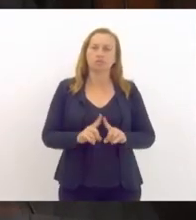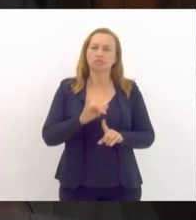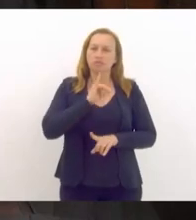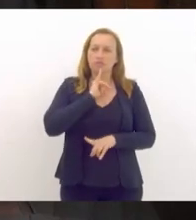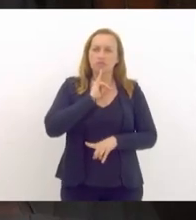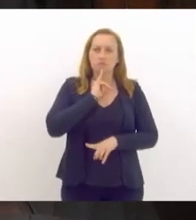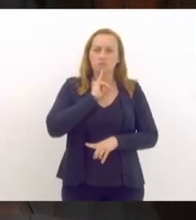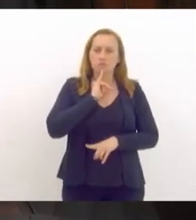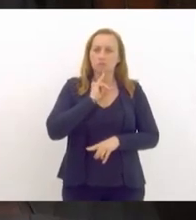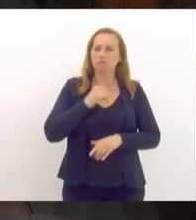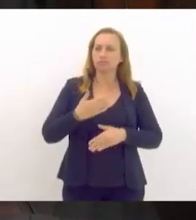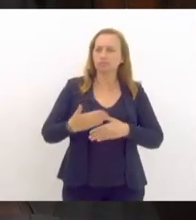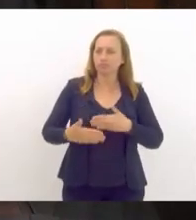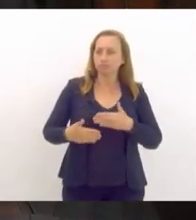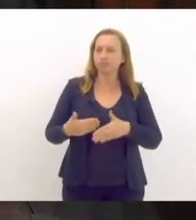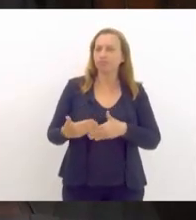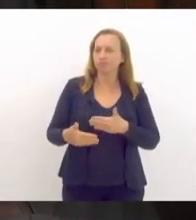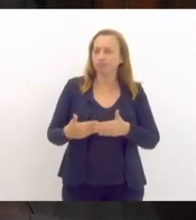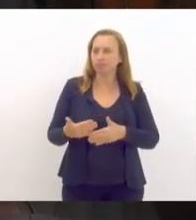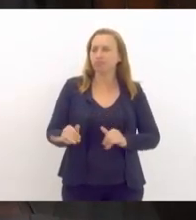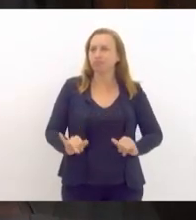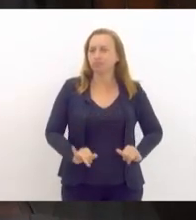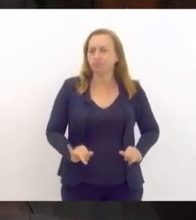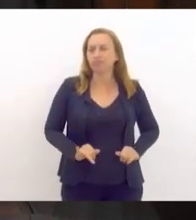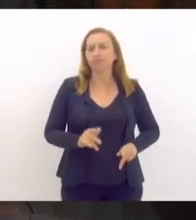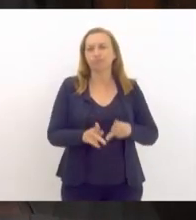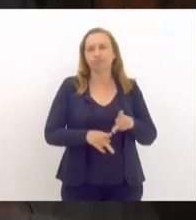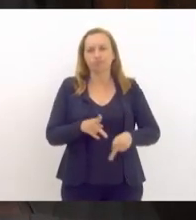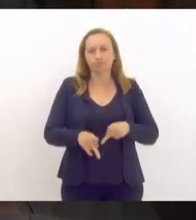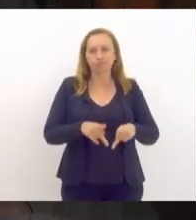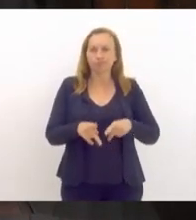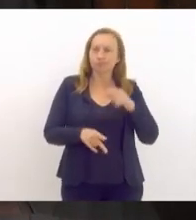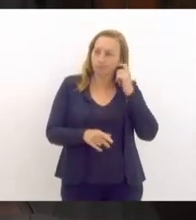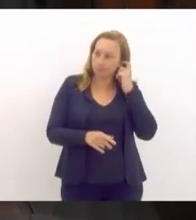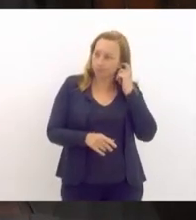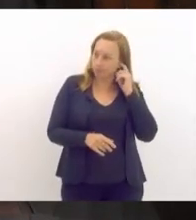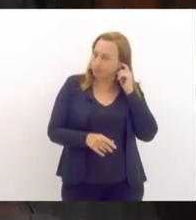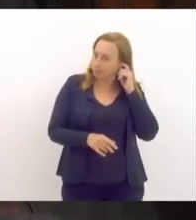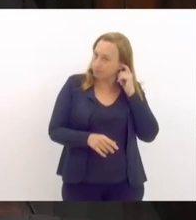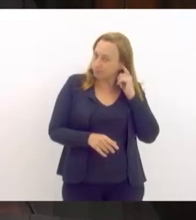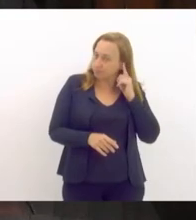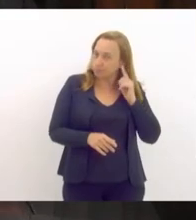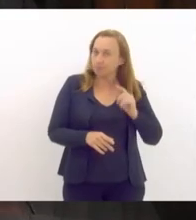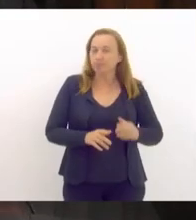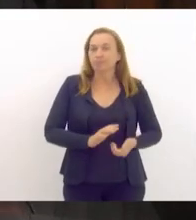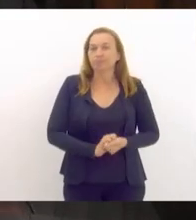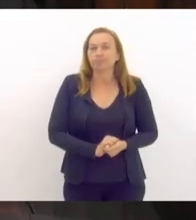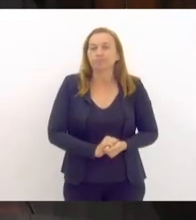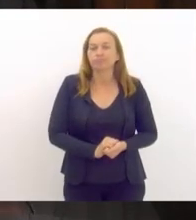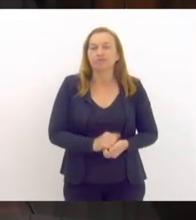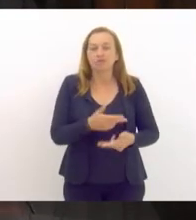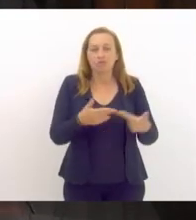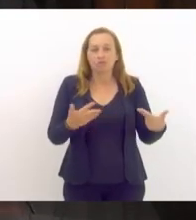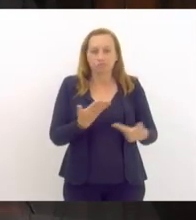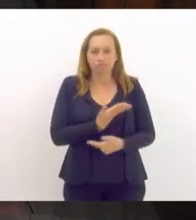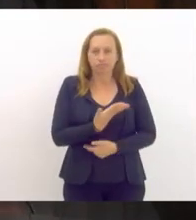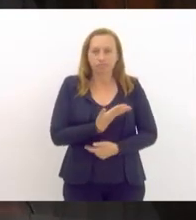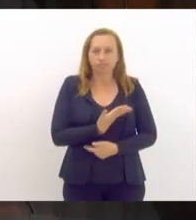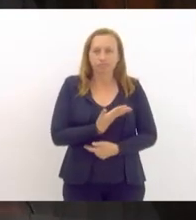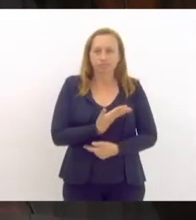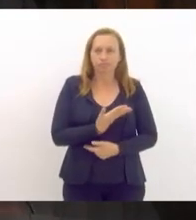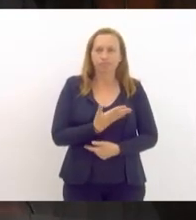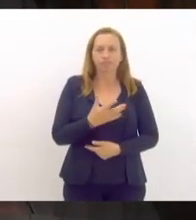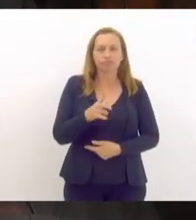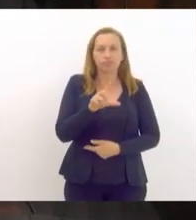vem se arrastando e quem vem sofrendo é população né porque esse dinheiro sai do bolso da população muitos amigos preferem